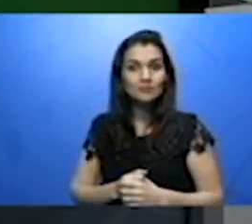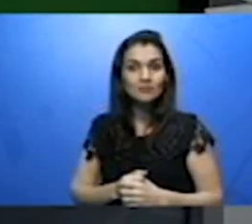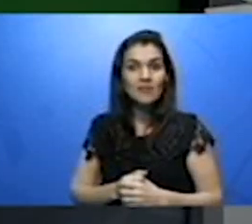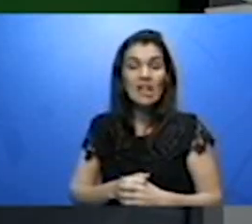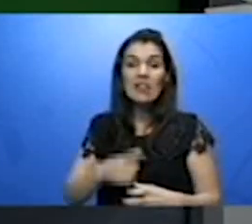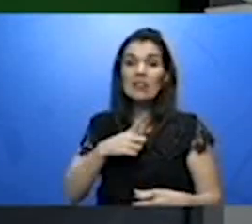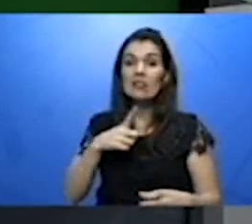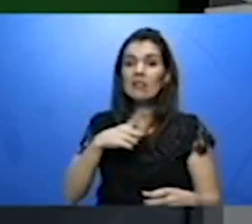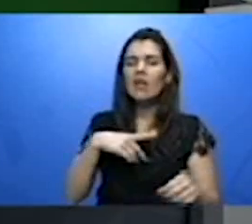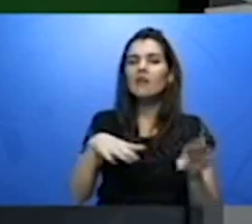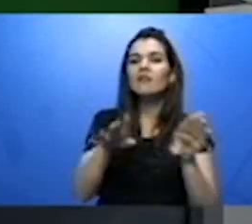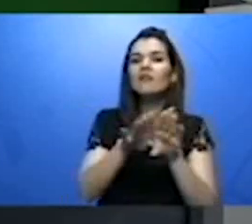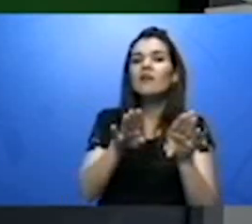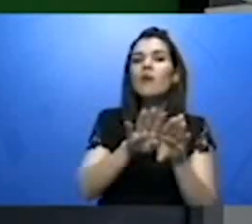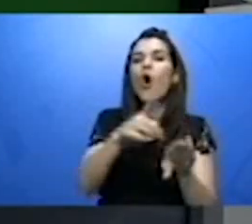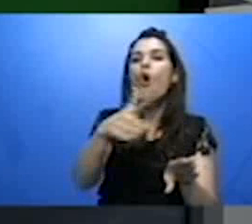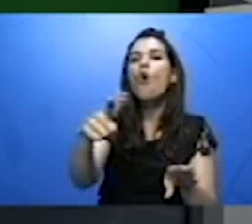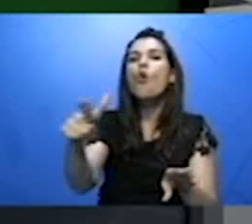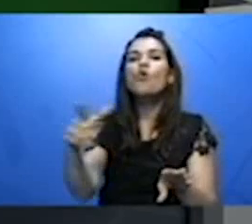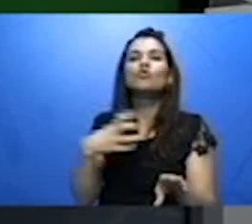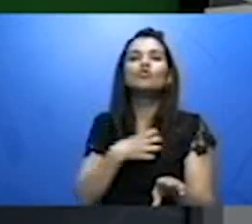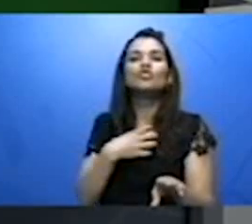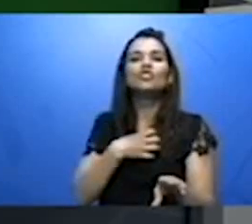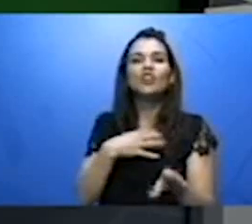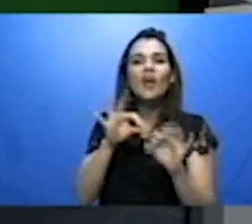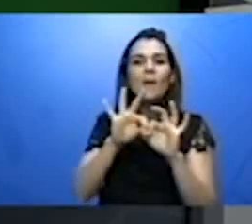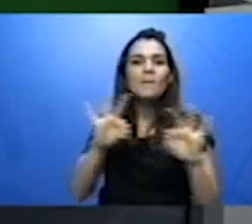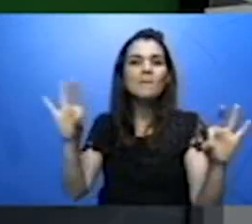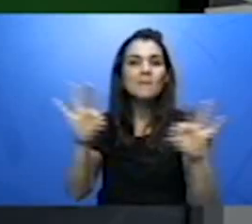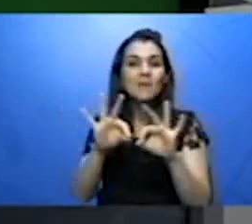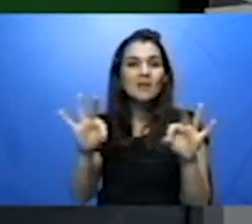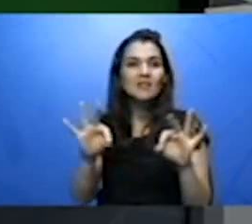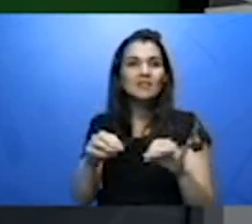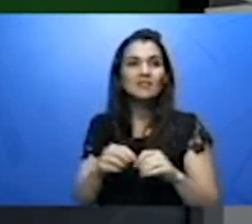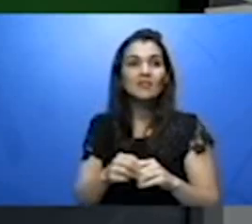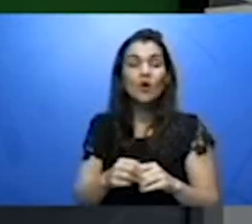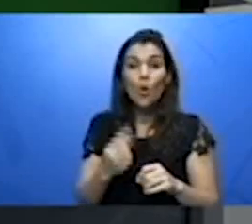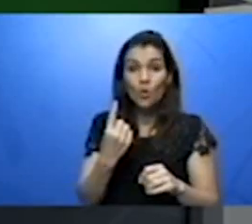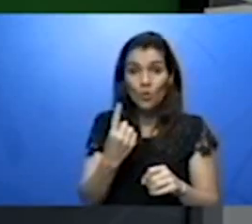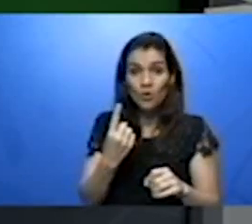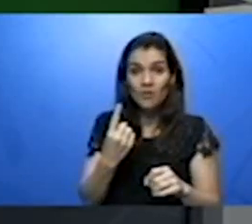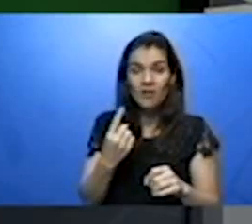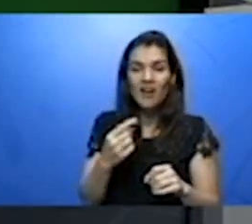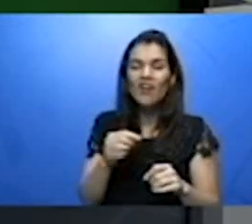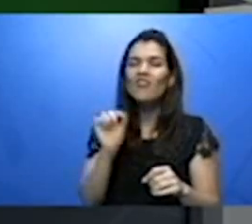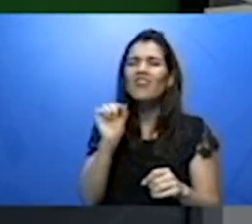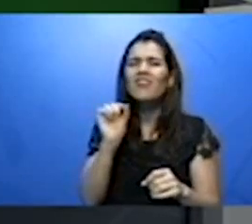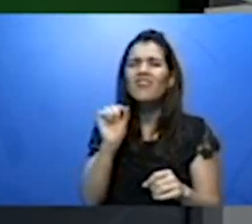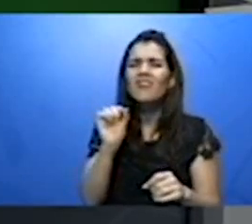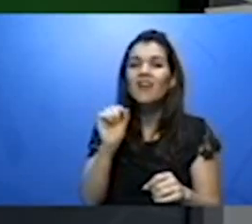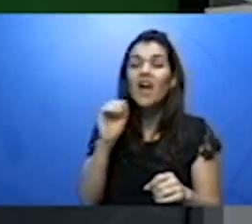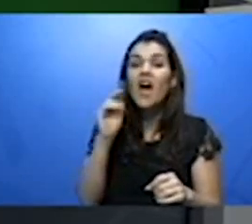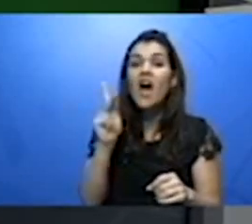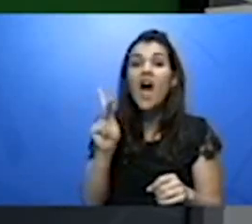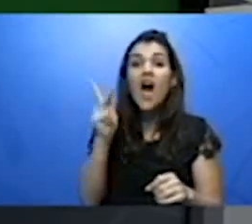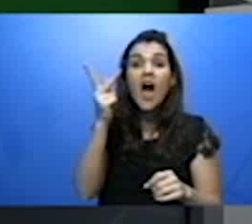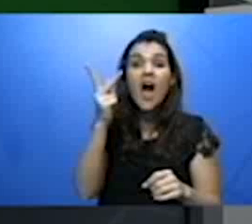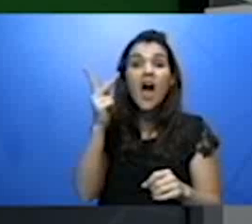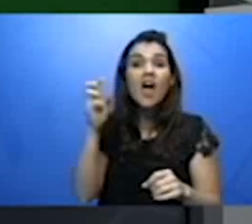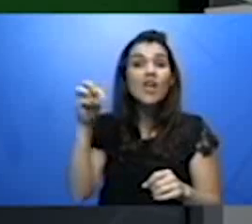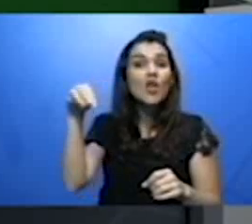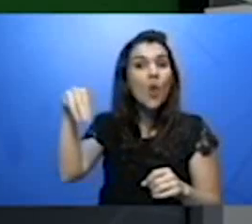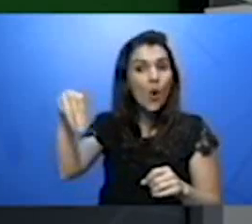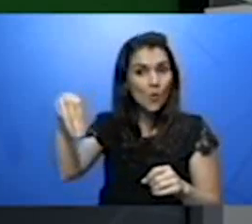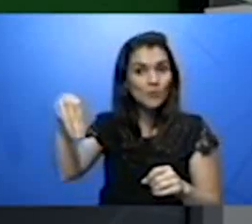também outras unidades de medida de comprimento uma dela é o quilômetro e nove